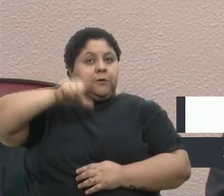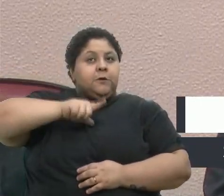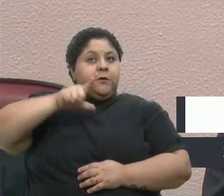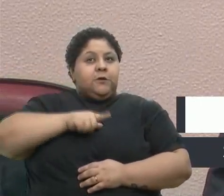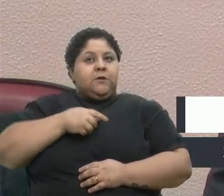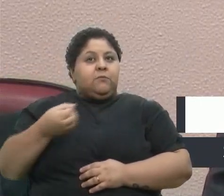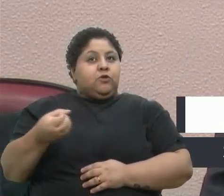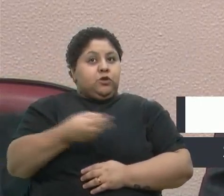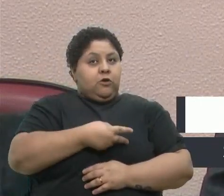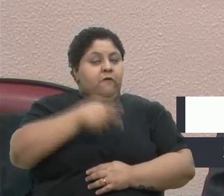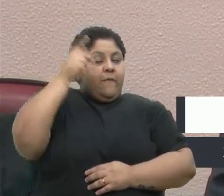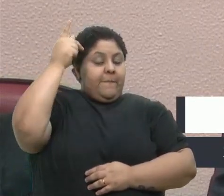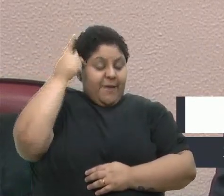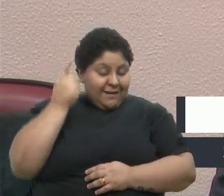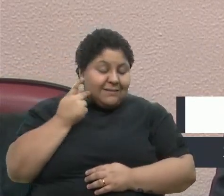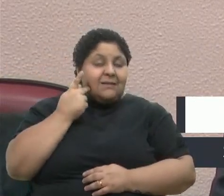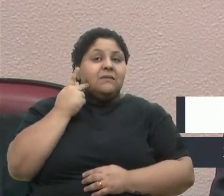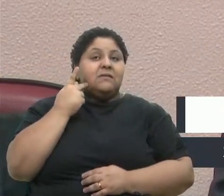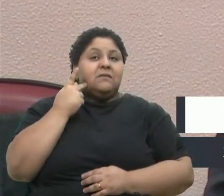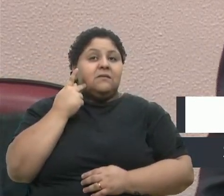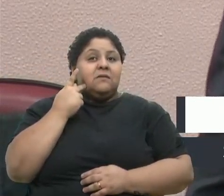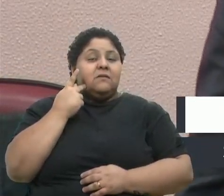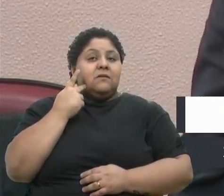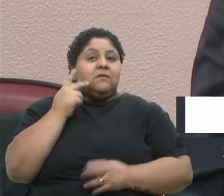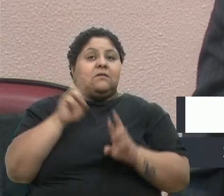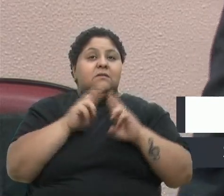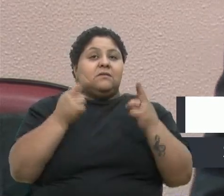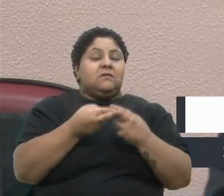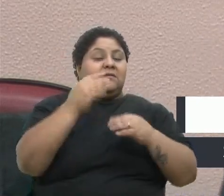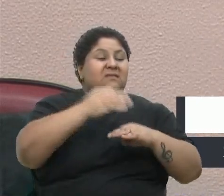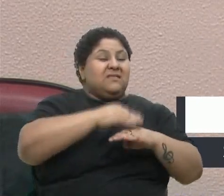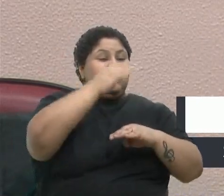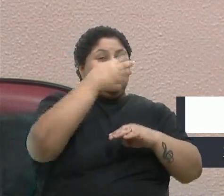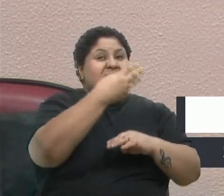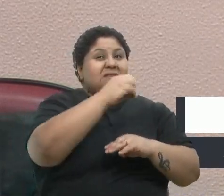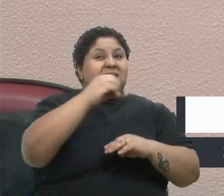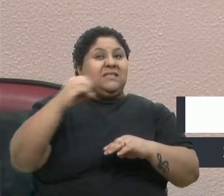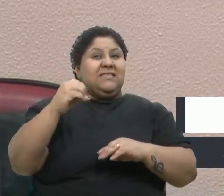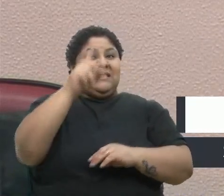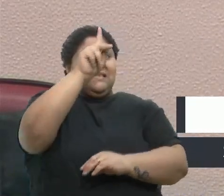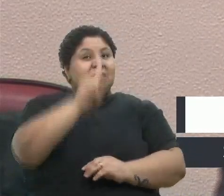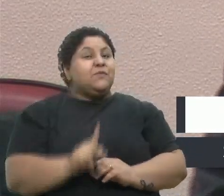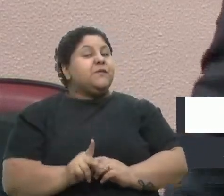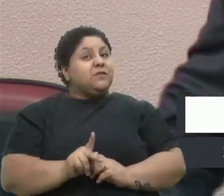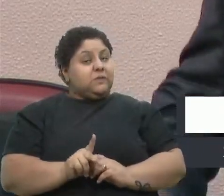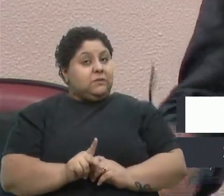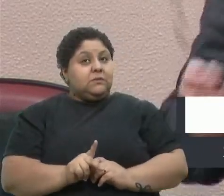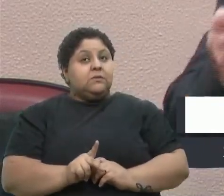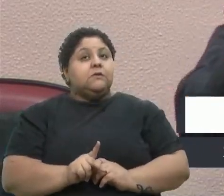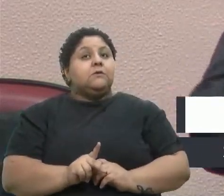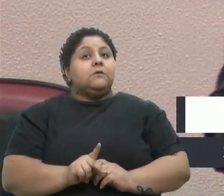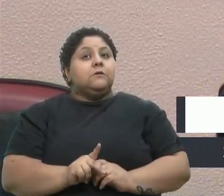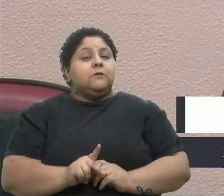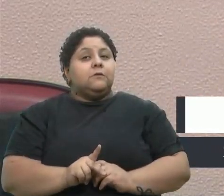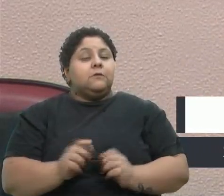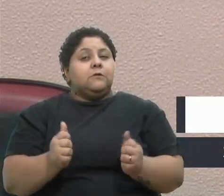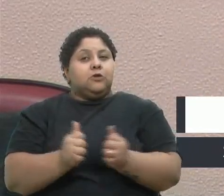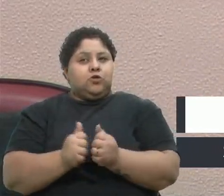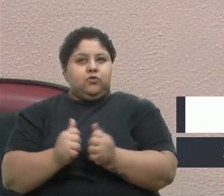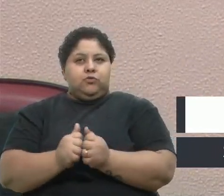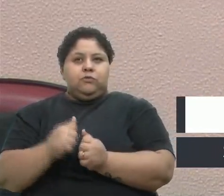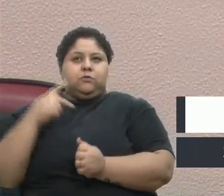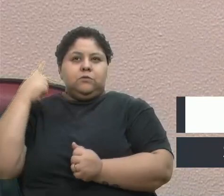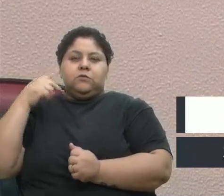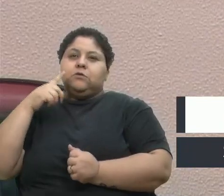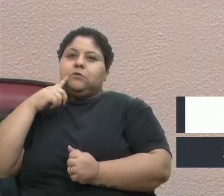Prata, na reunião, com mais de 300 pessoas. Estivemos eu e a vereadora Rose, eu